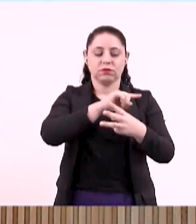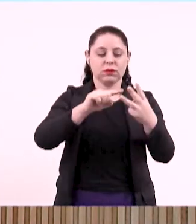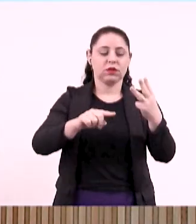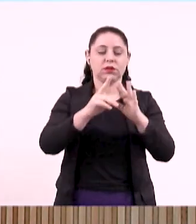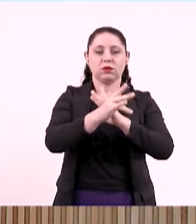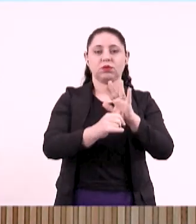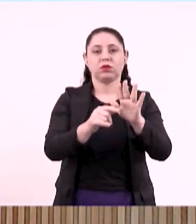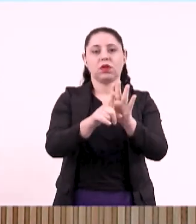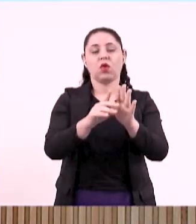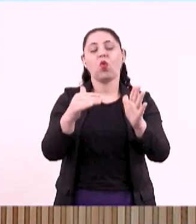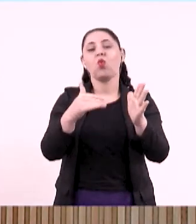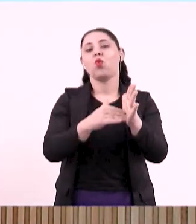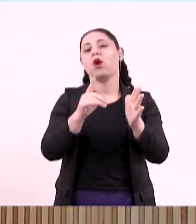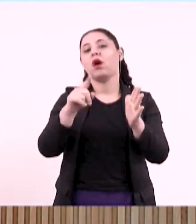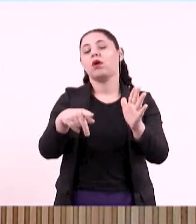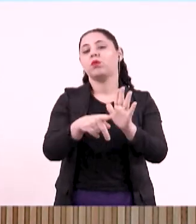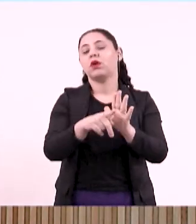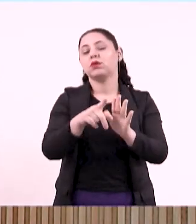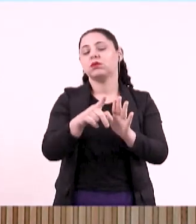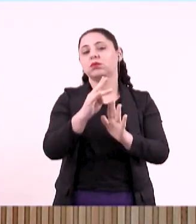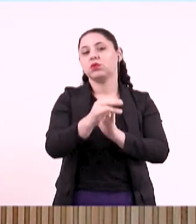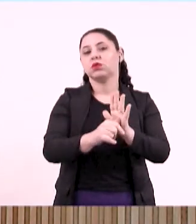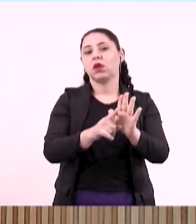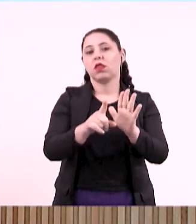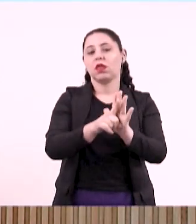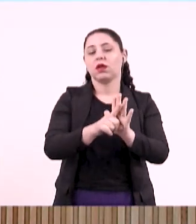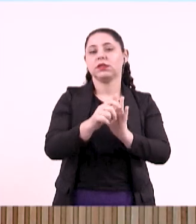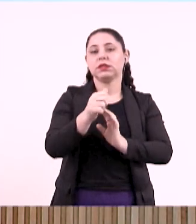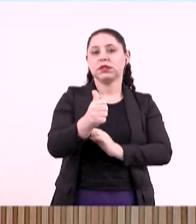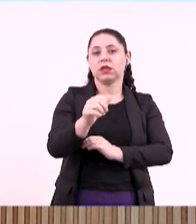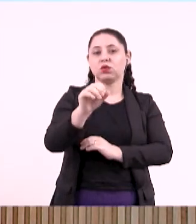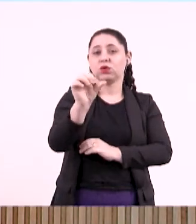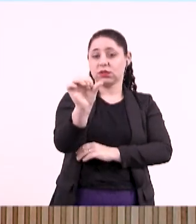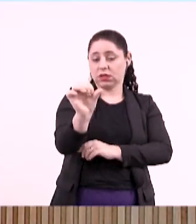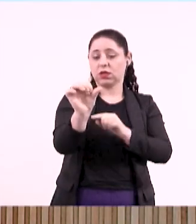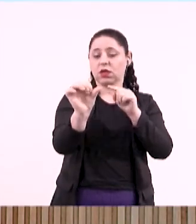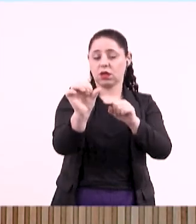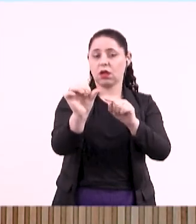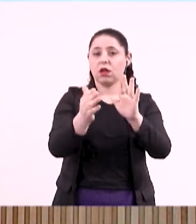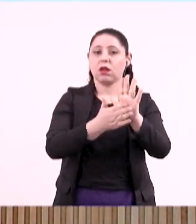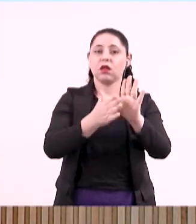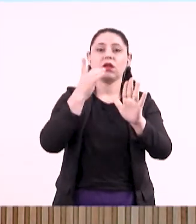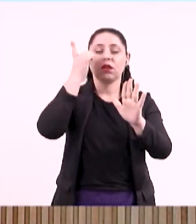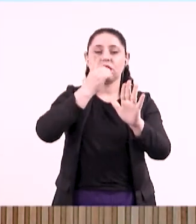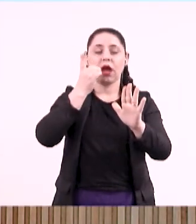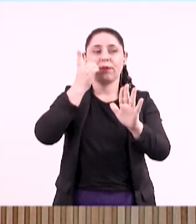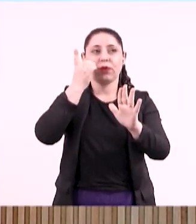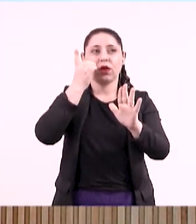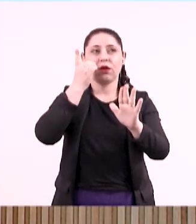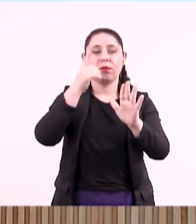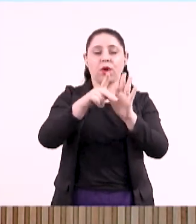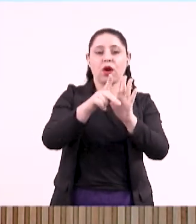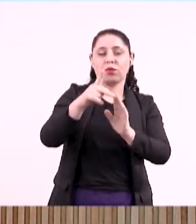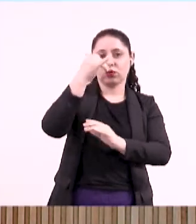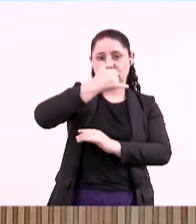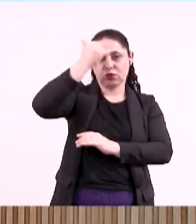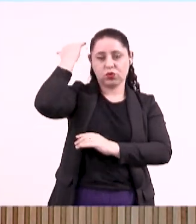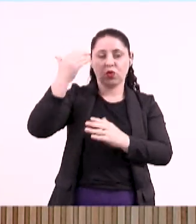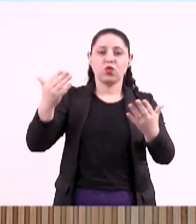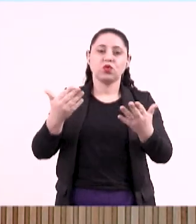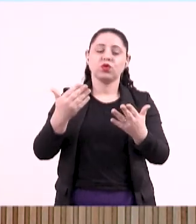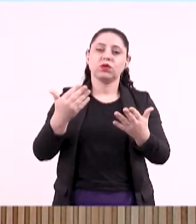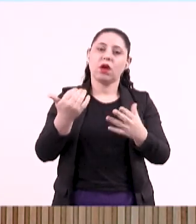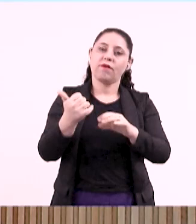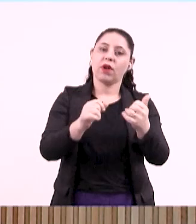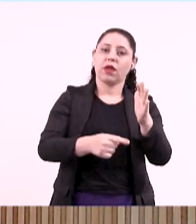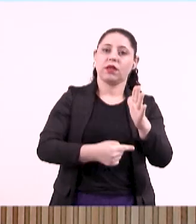último item da pauta de hoje é o projeto de lei de número 106, a autoria é do deputado Júnior Mock, na verdade hoje